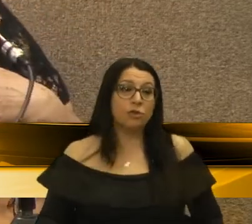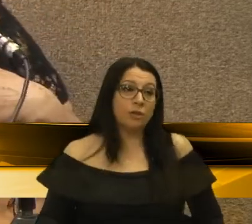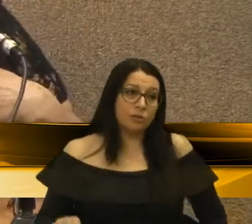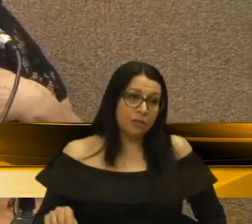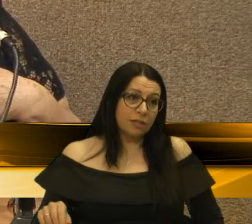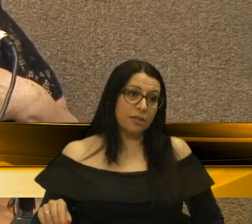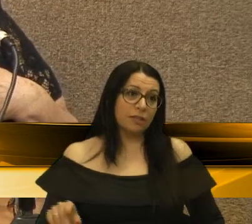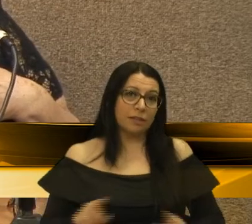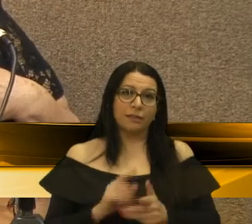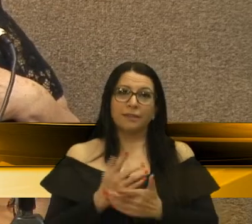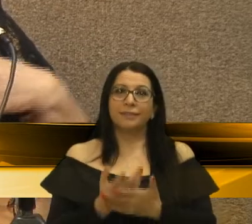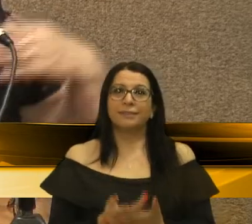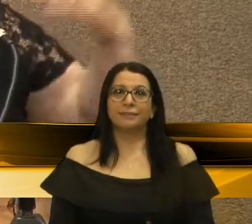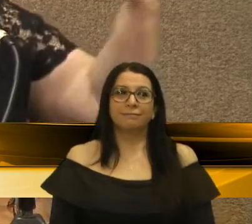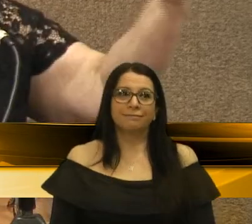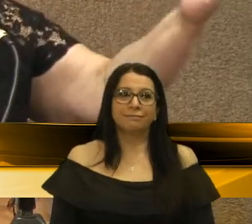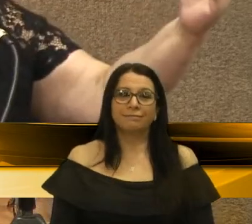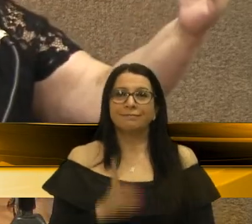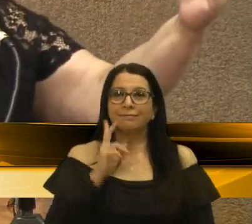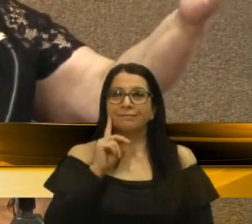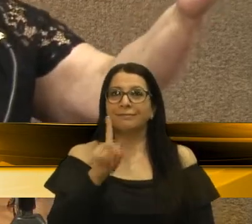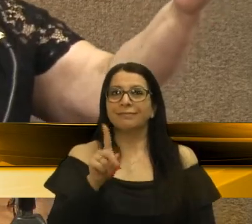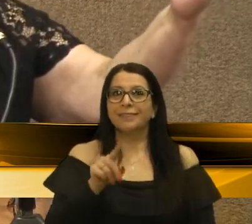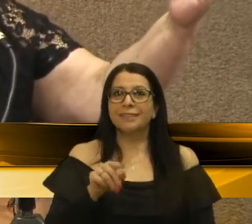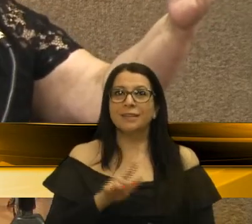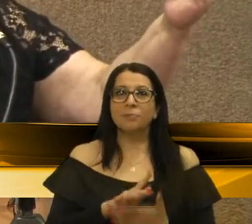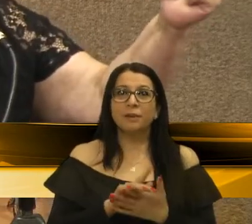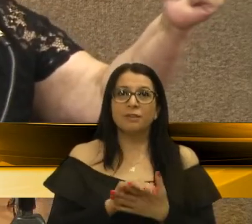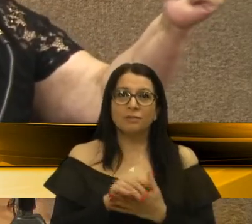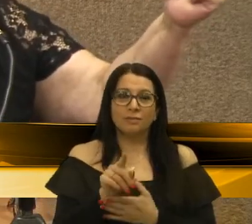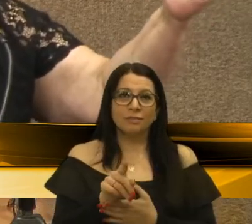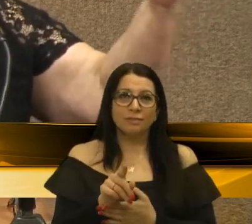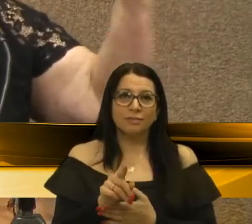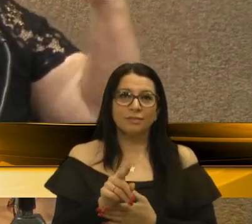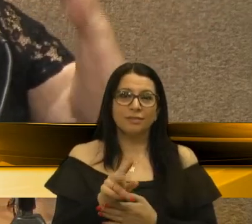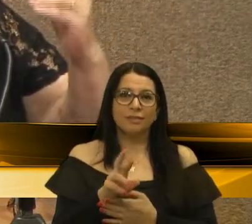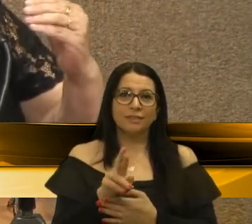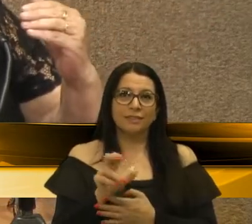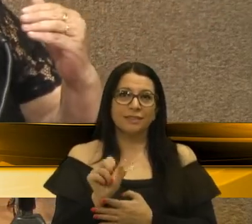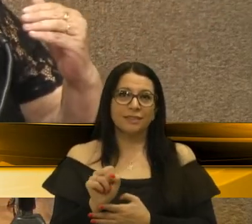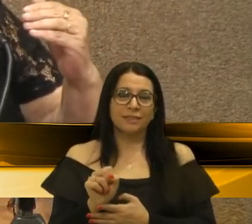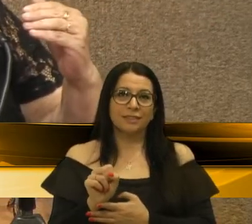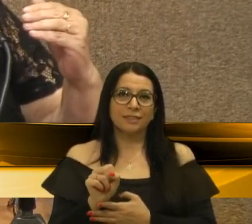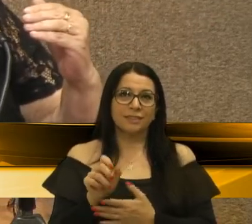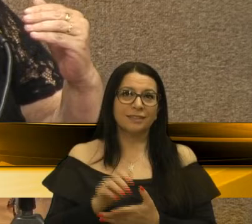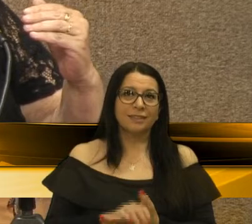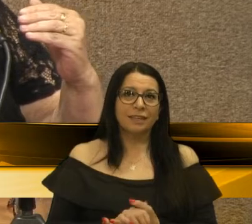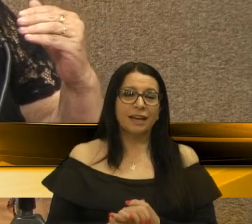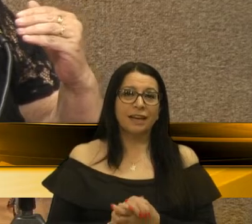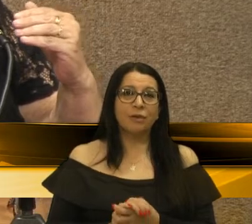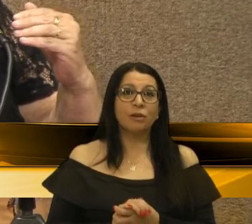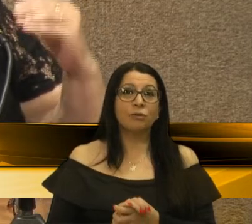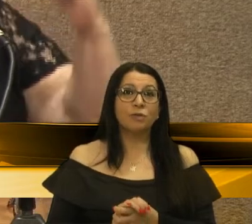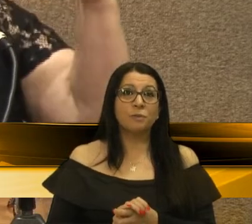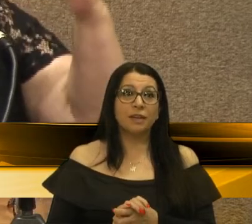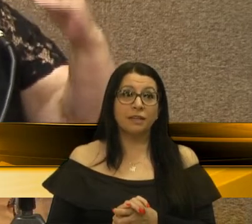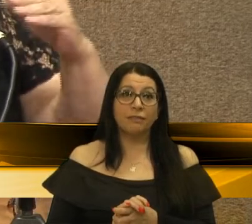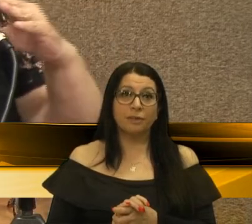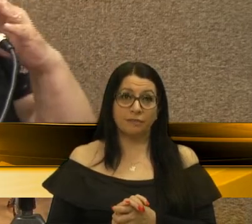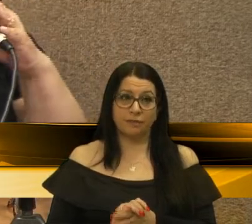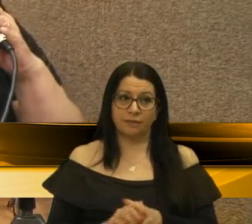circulo, né? Mas do Risso, pela RS, até a entrada